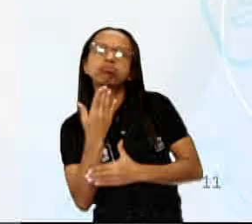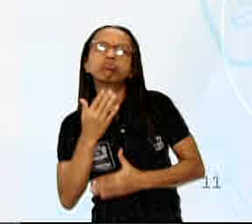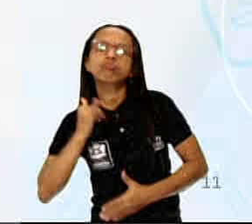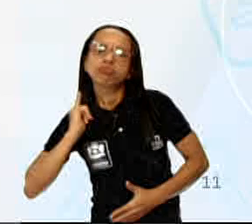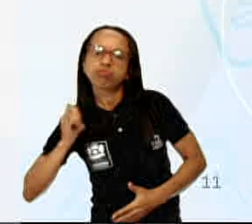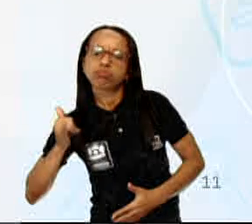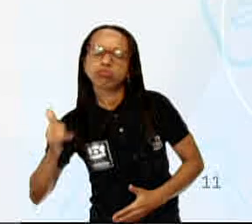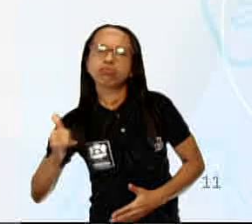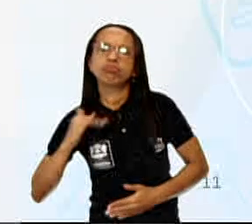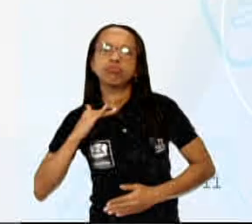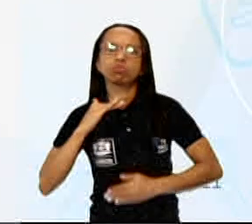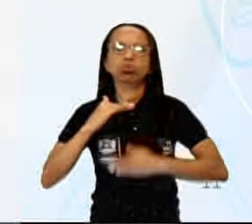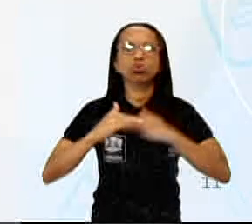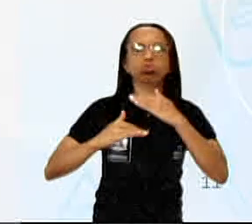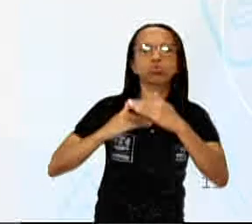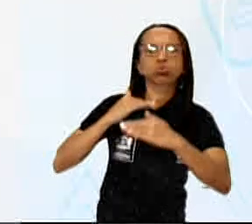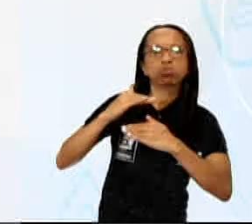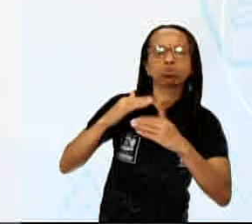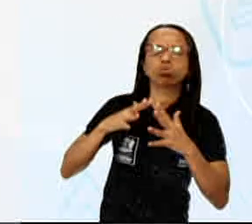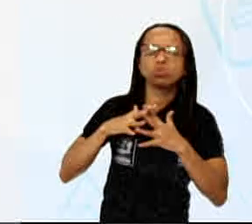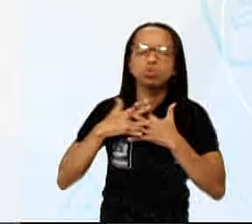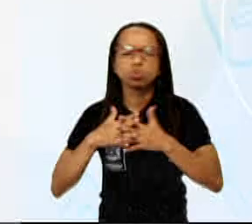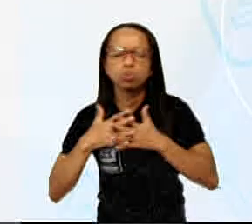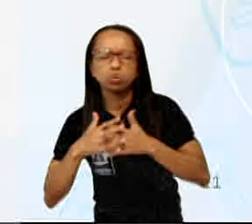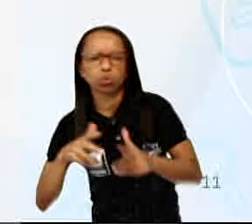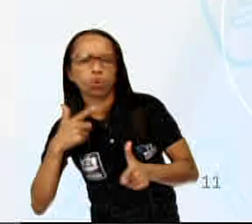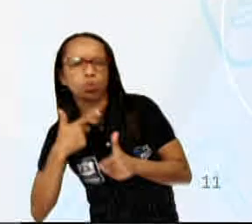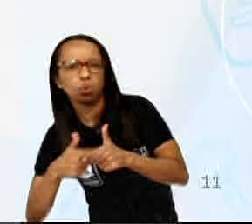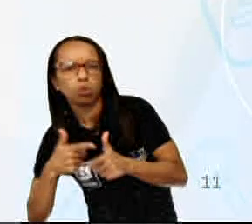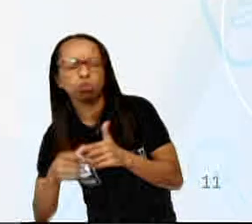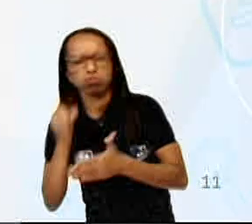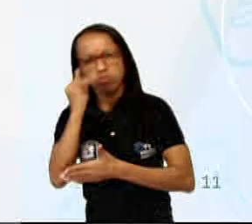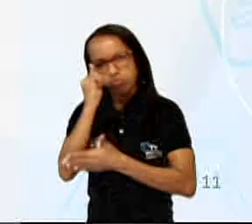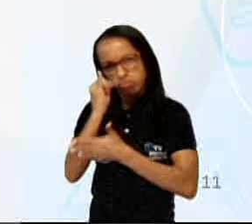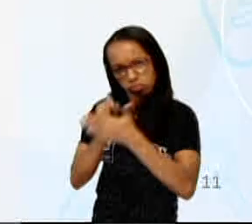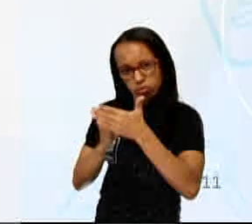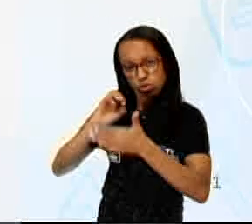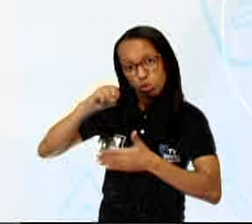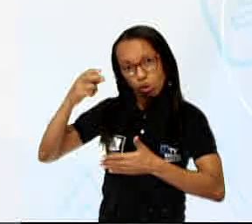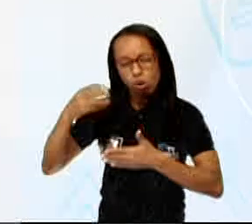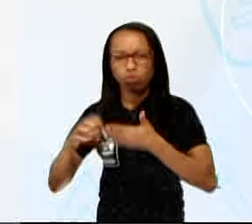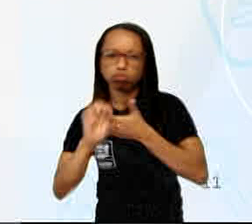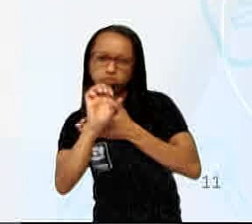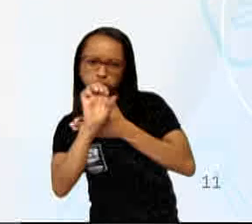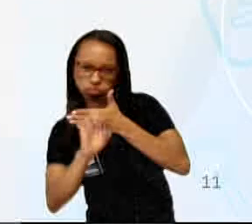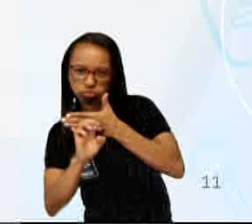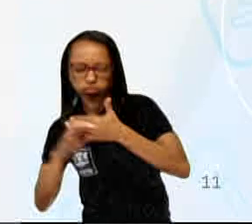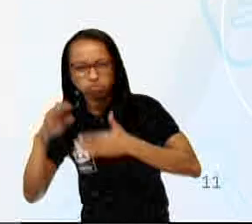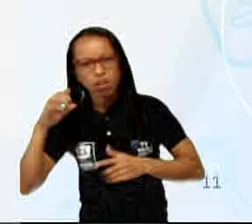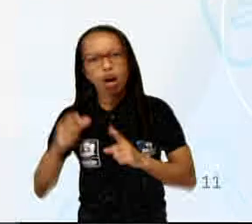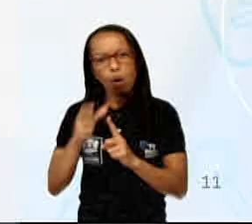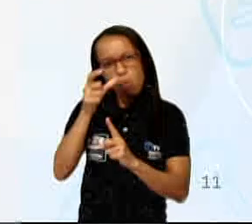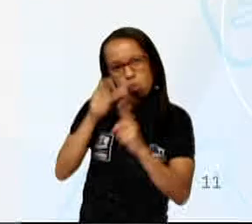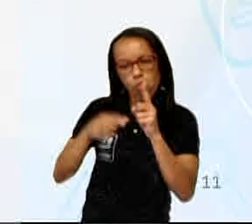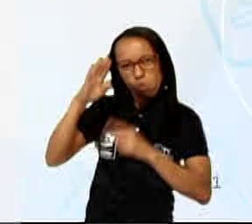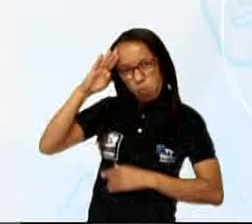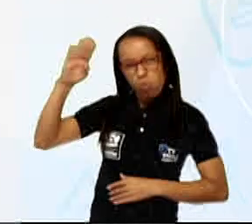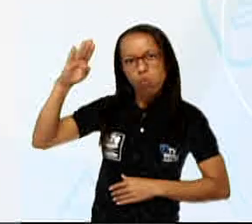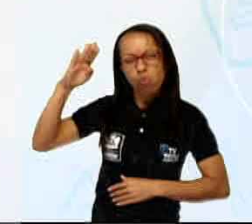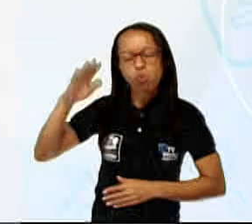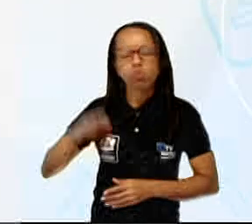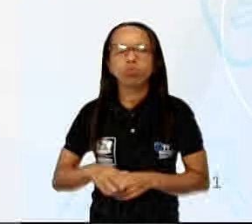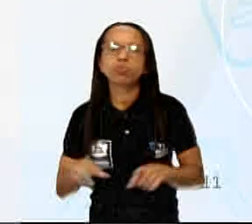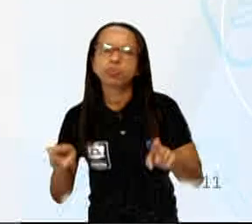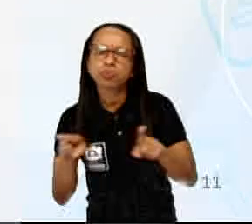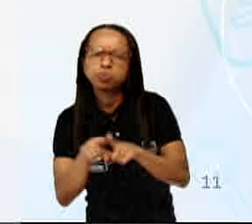desenvolvida um conflito, um problema externo ou interno ao personagem principal. Também vimos que